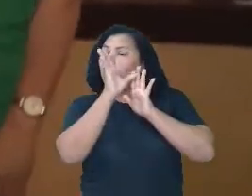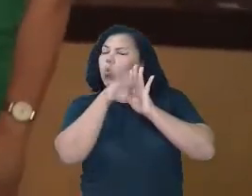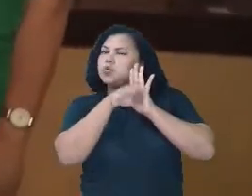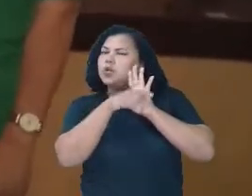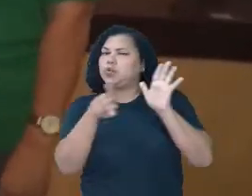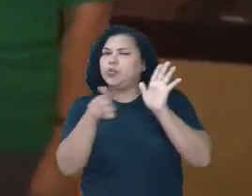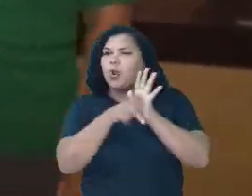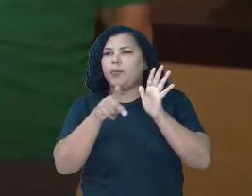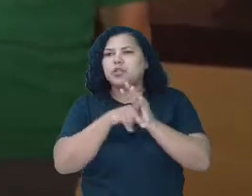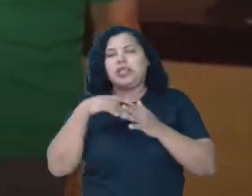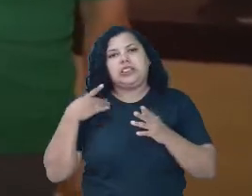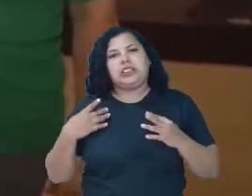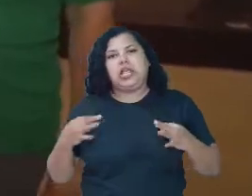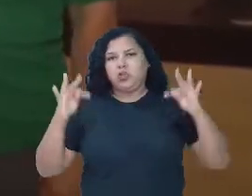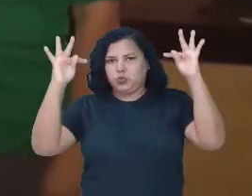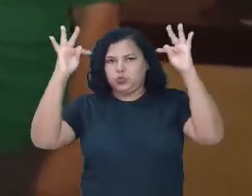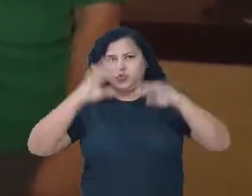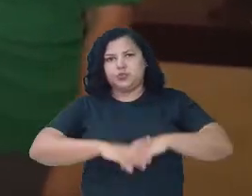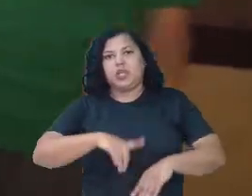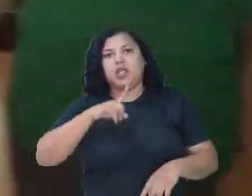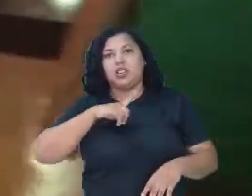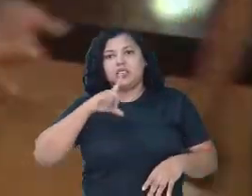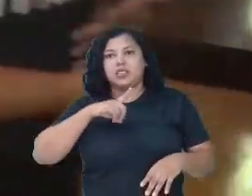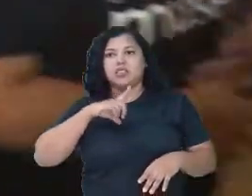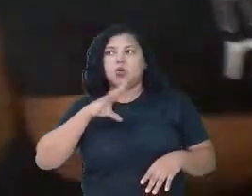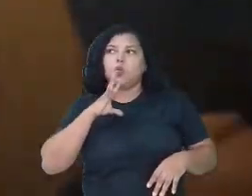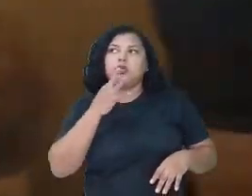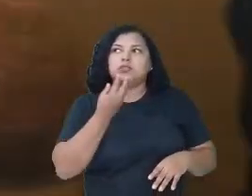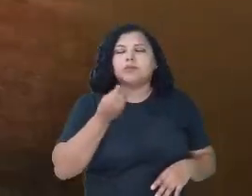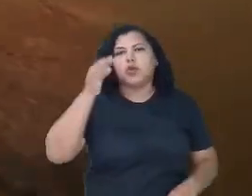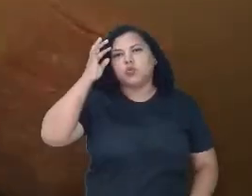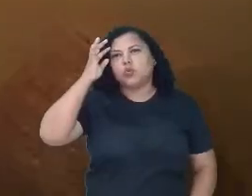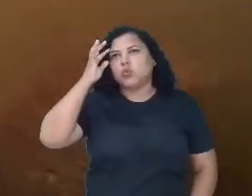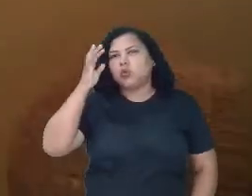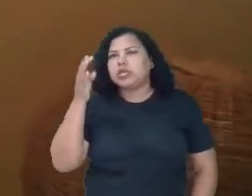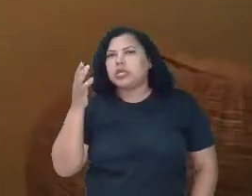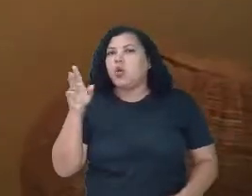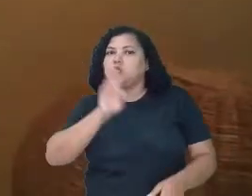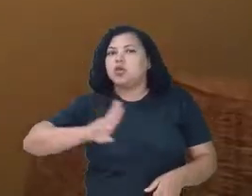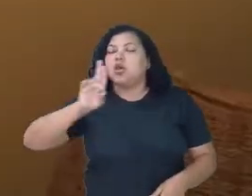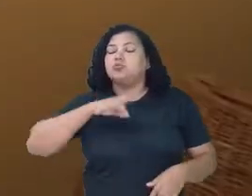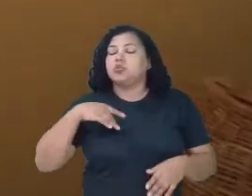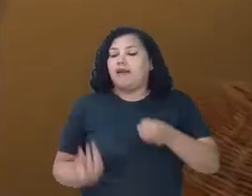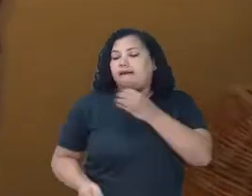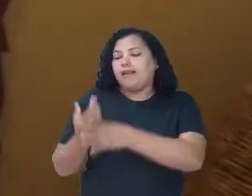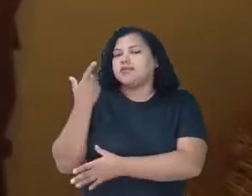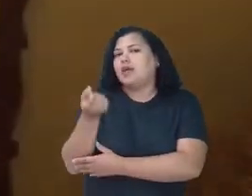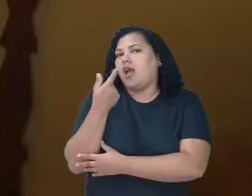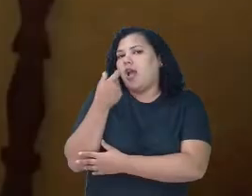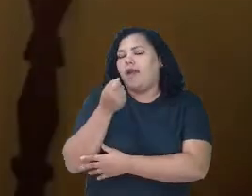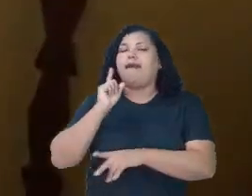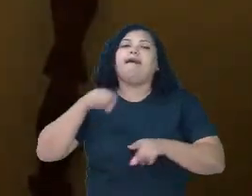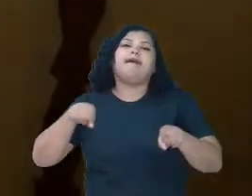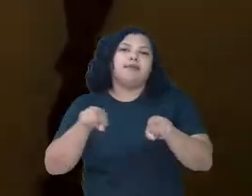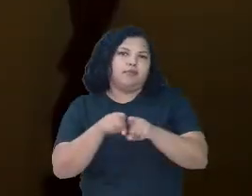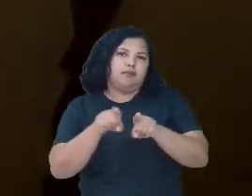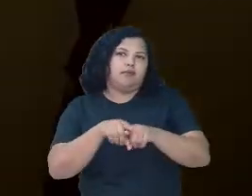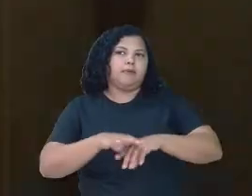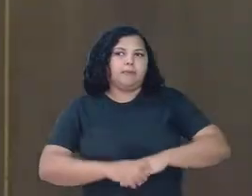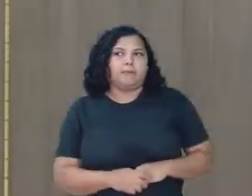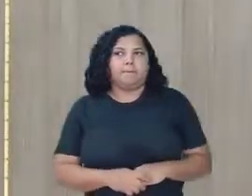tem muito conhecimento indígena que é utilizado, por exemplo, na produção de medicamentos. E isso, de certa forma, também é a